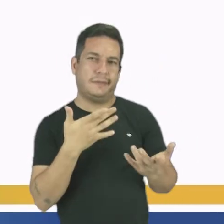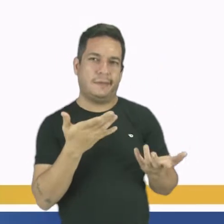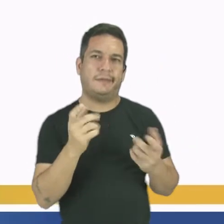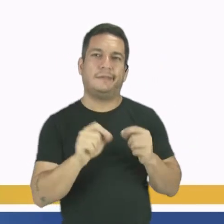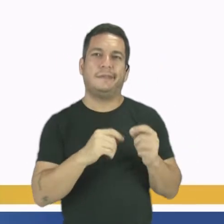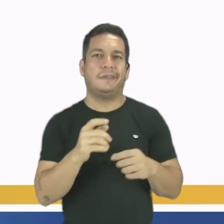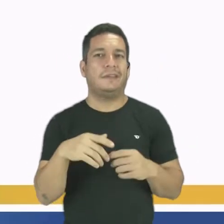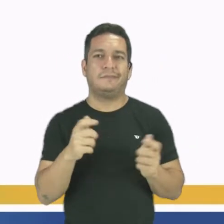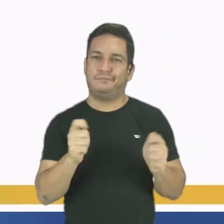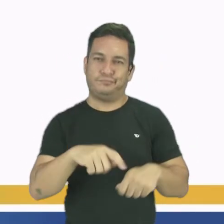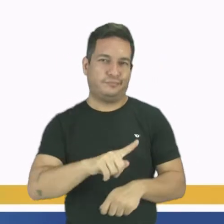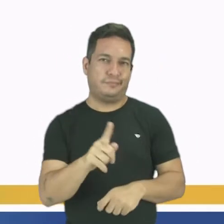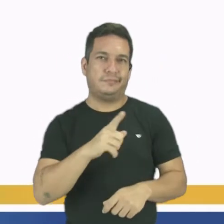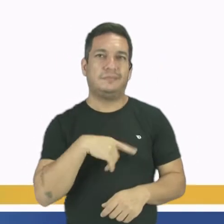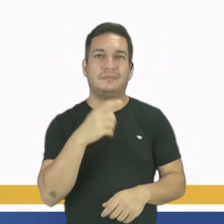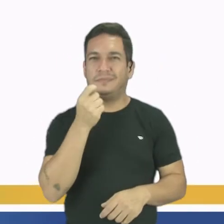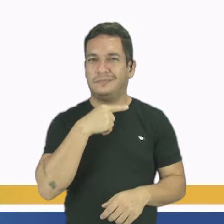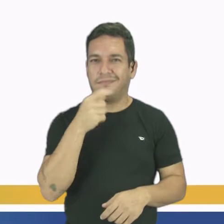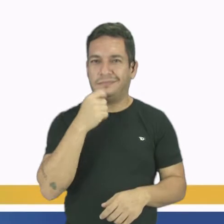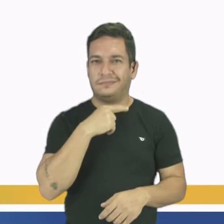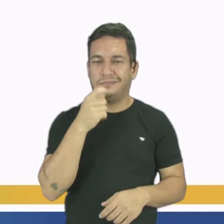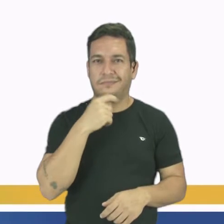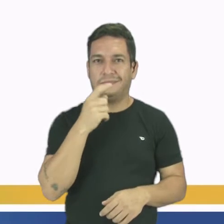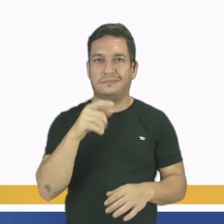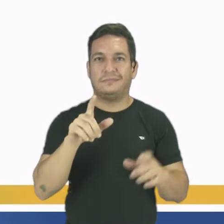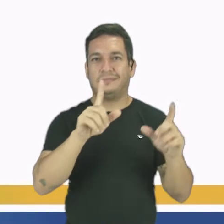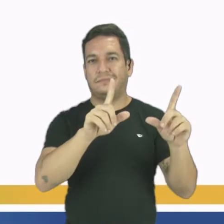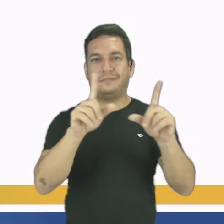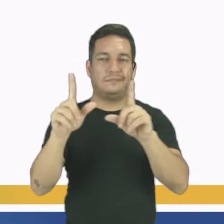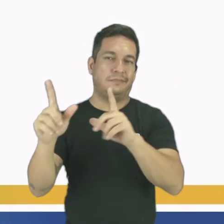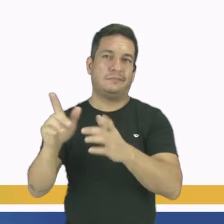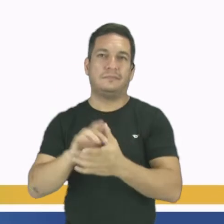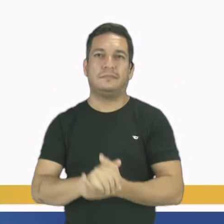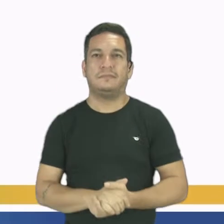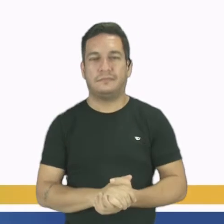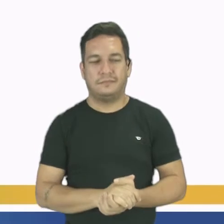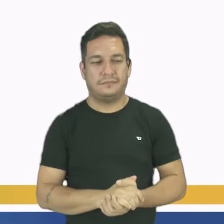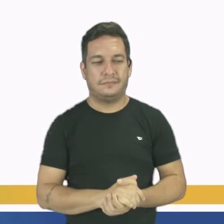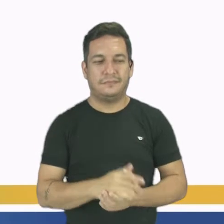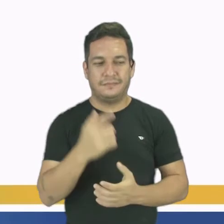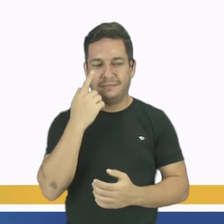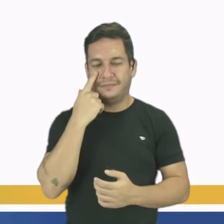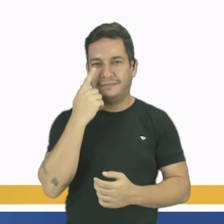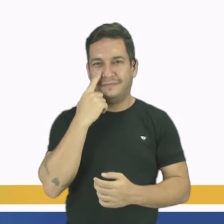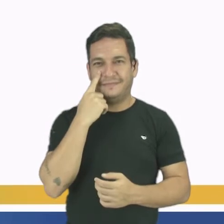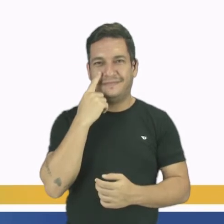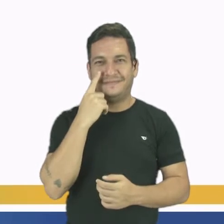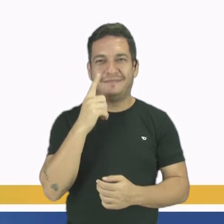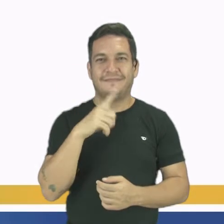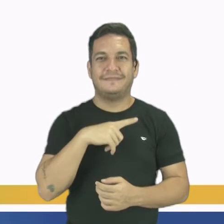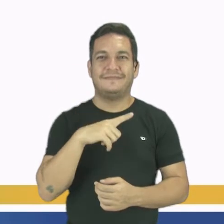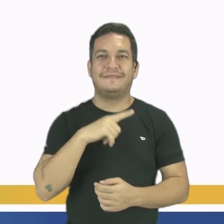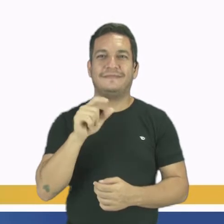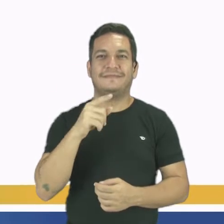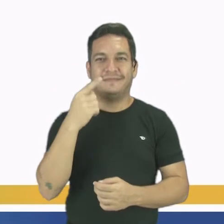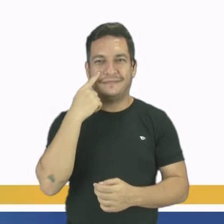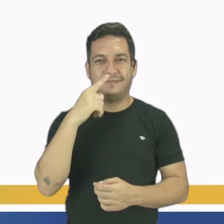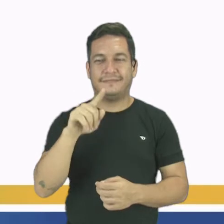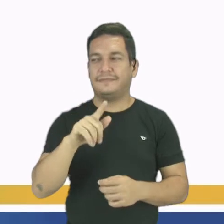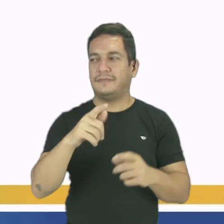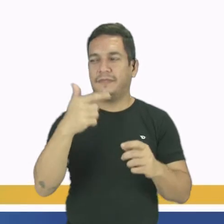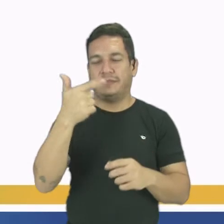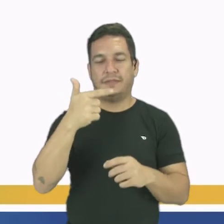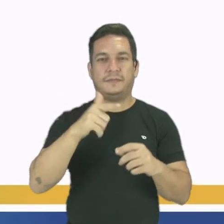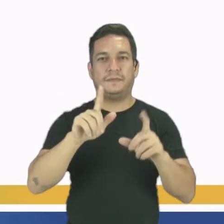demais. Engraçado, né, essa tirinha? Mas pro que nós queremos aqui, olhamos para o quadrinho